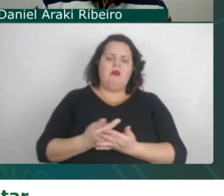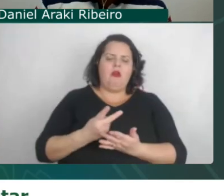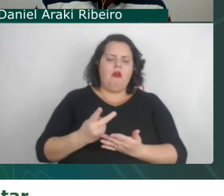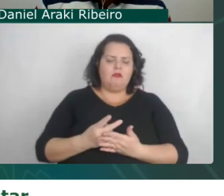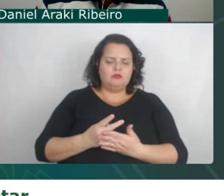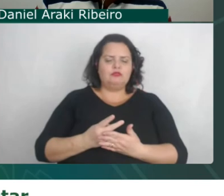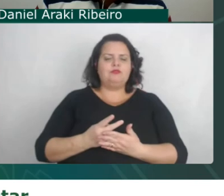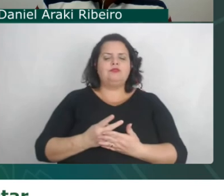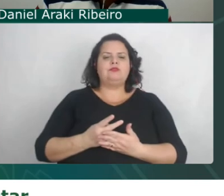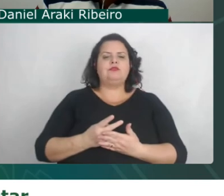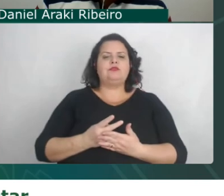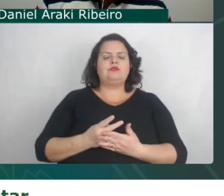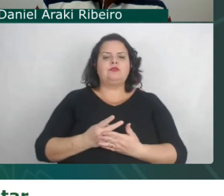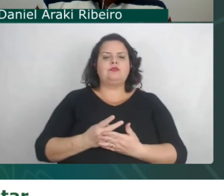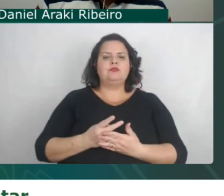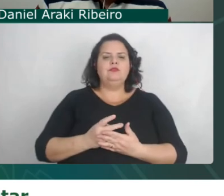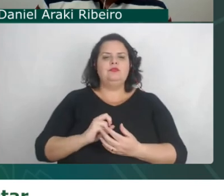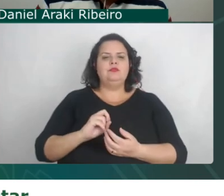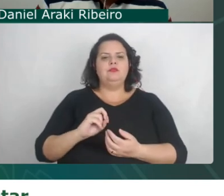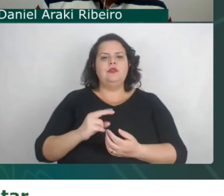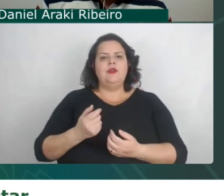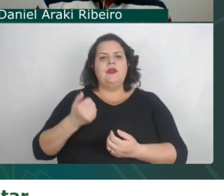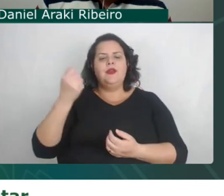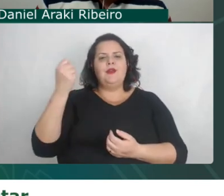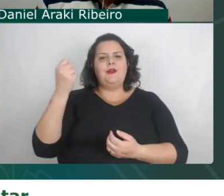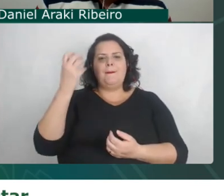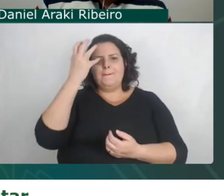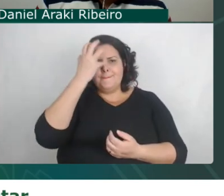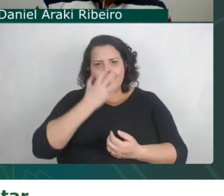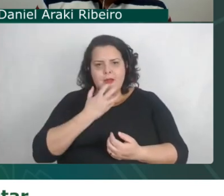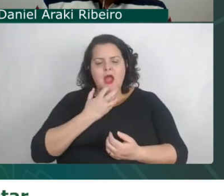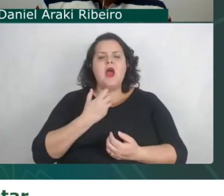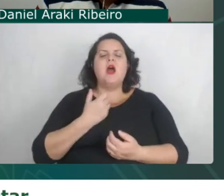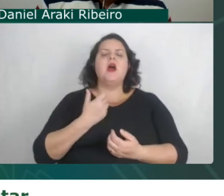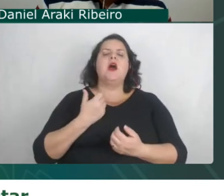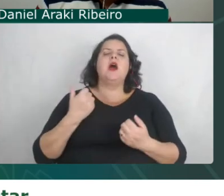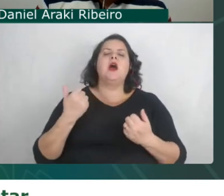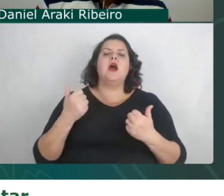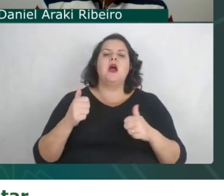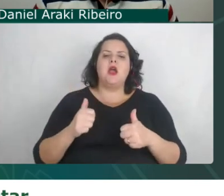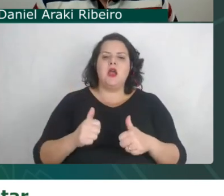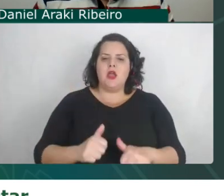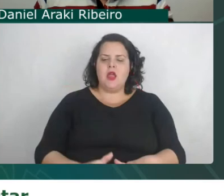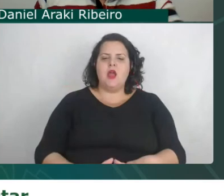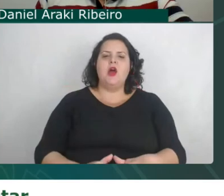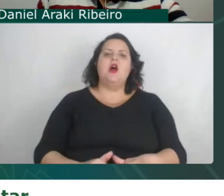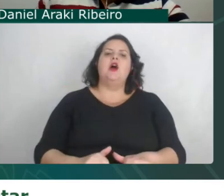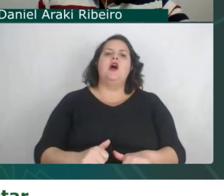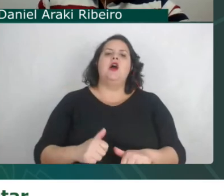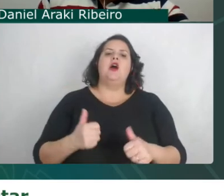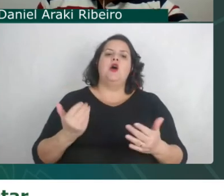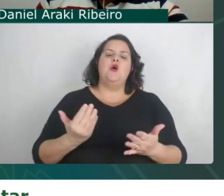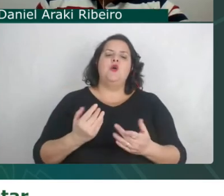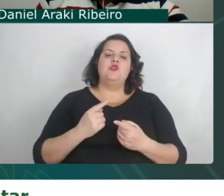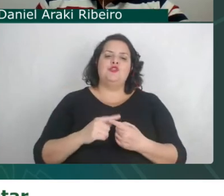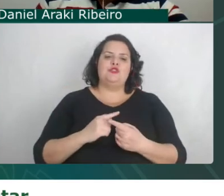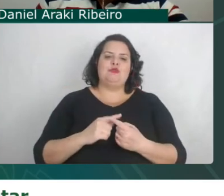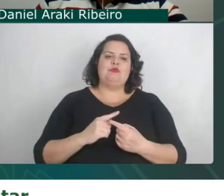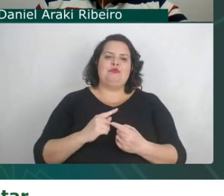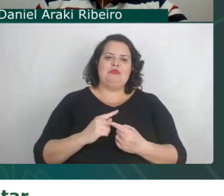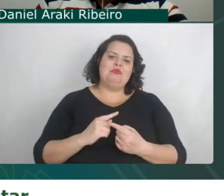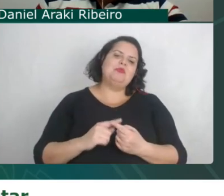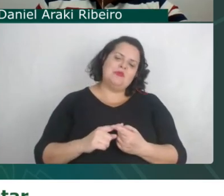se agrava ou ganha uma nova dimensão, acho que hoje, porque o Brasil discute como é que a gente vai tratar o esgoto daqui